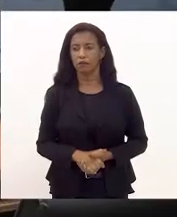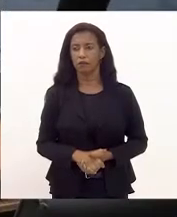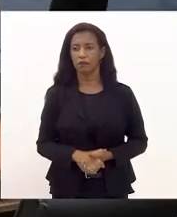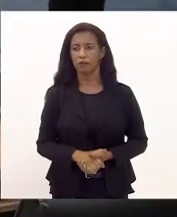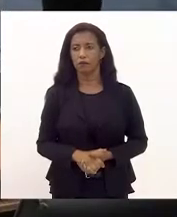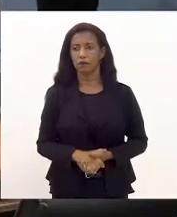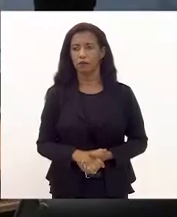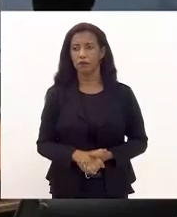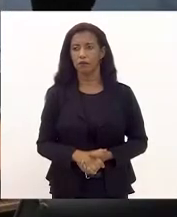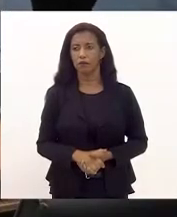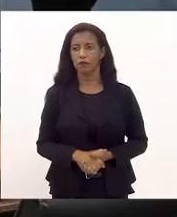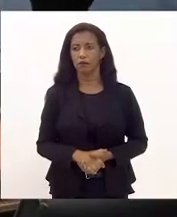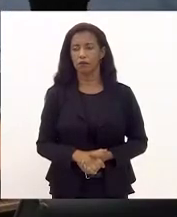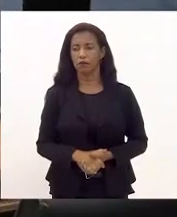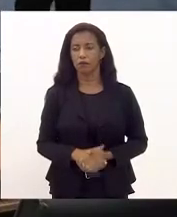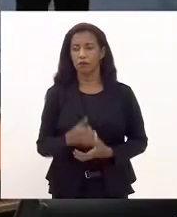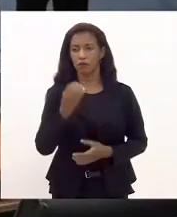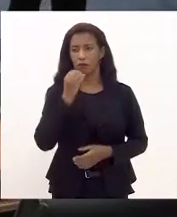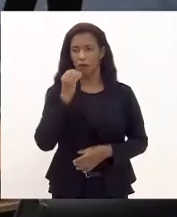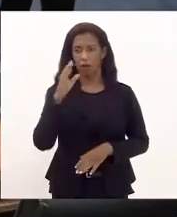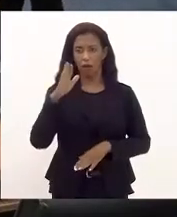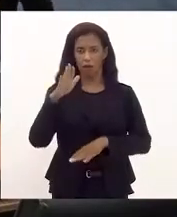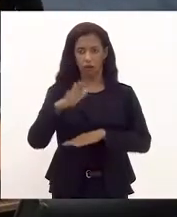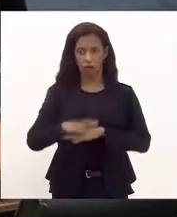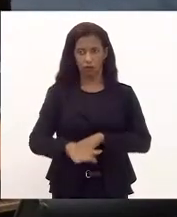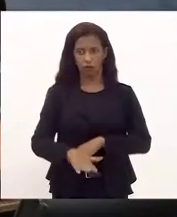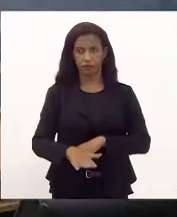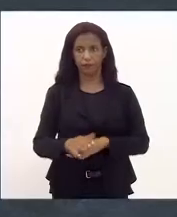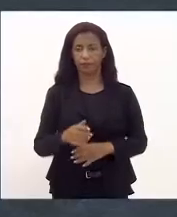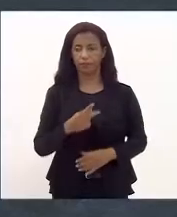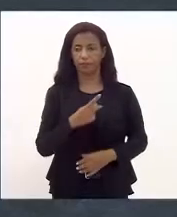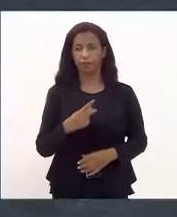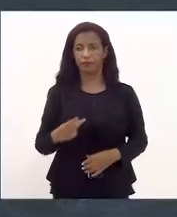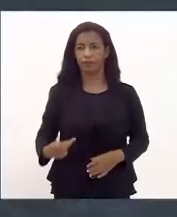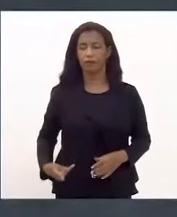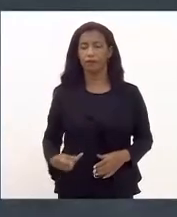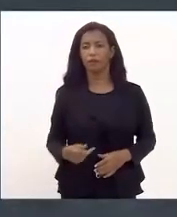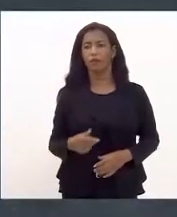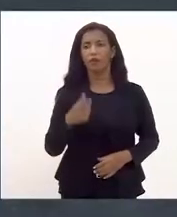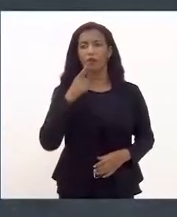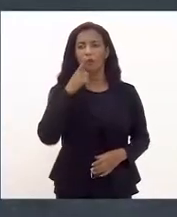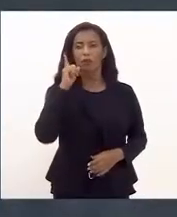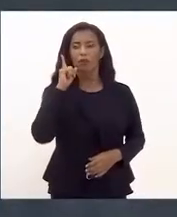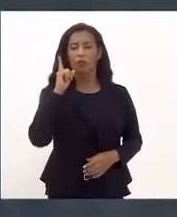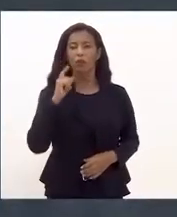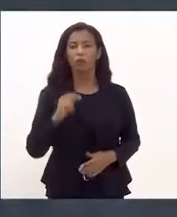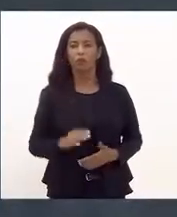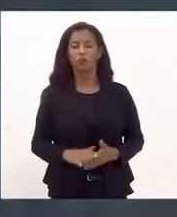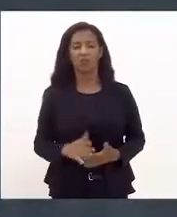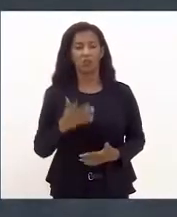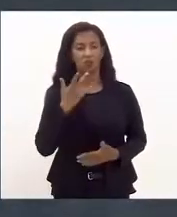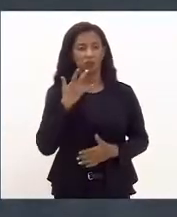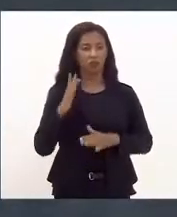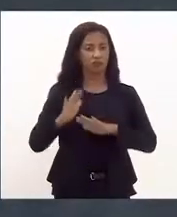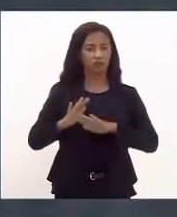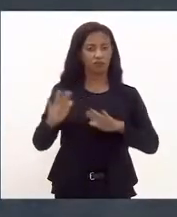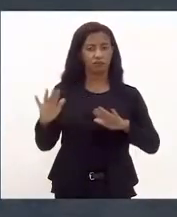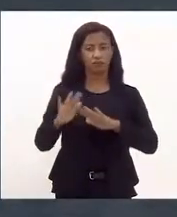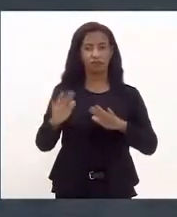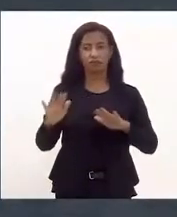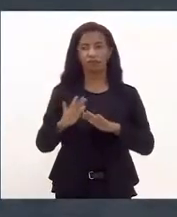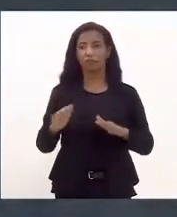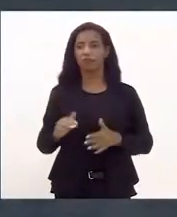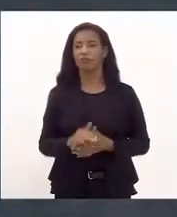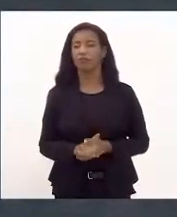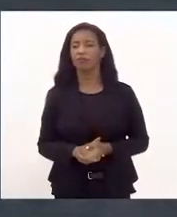Nesse aqui mesmo, presidente. Boa tarde, presidente Jair Bittencourt. Boa tarde, deputada. Ontem eu acabei não falando, mas muito